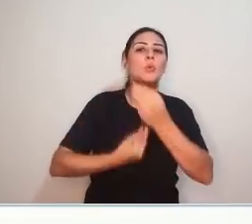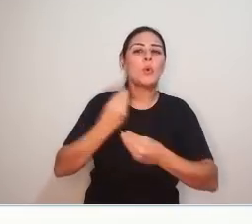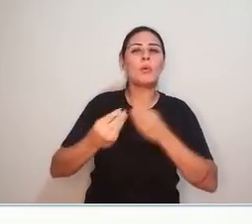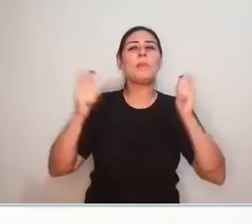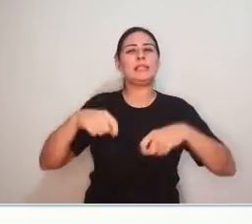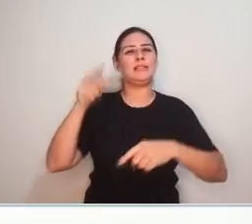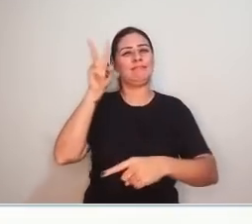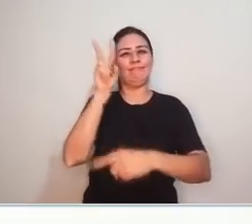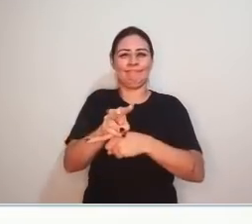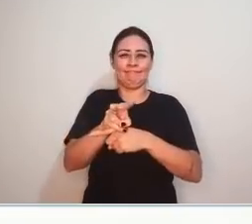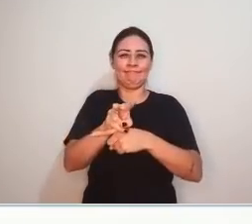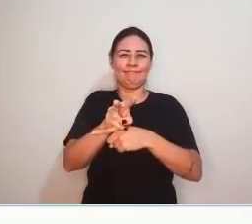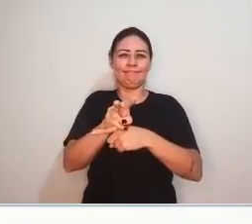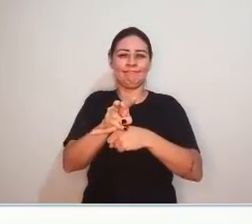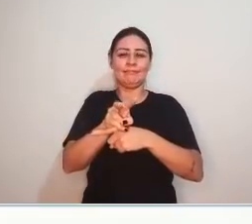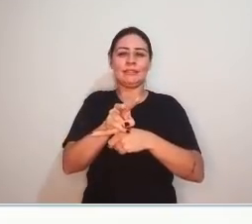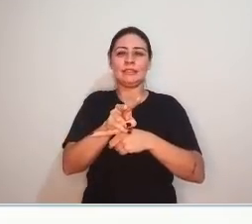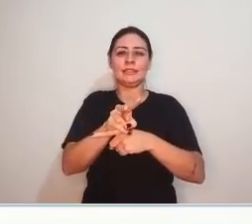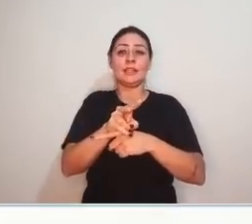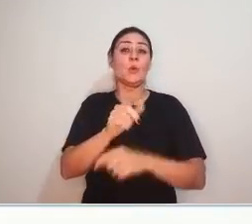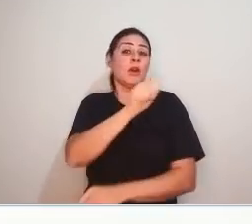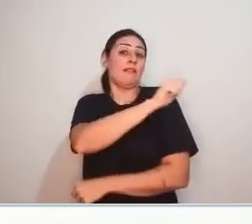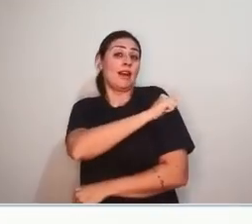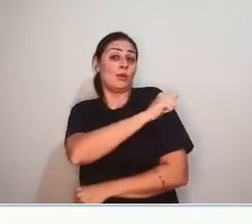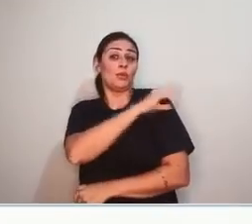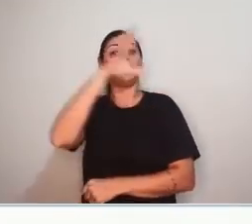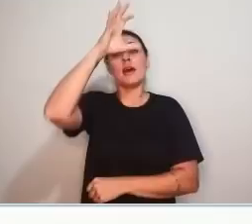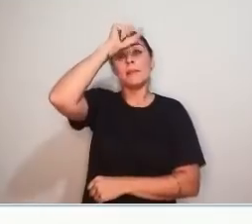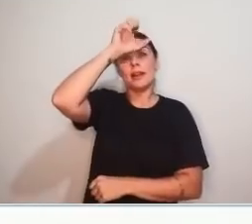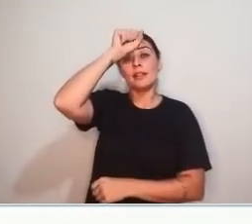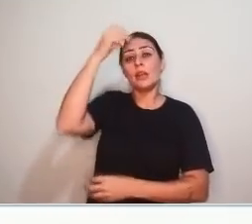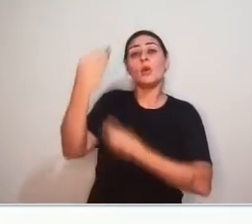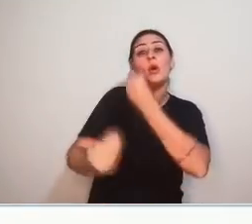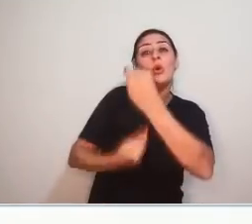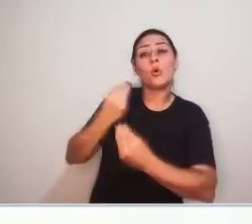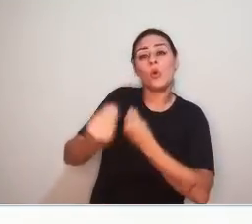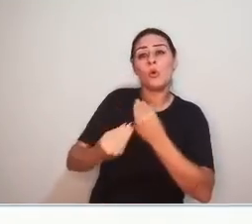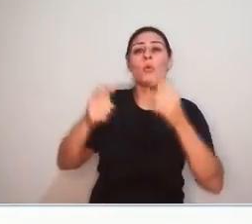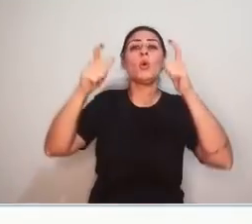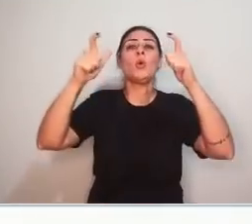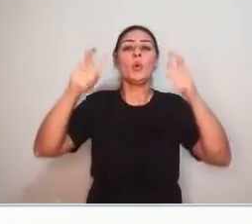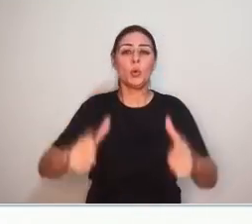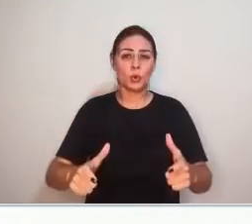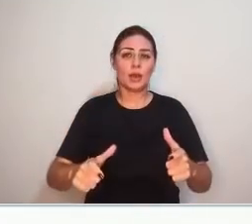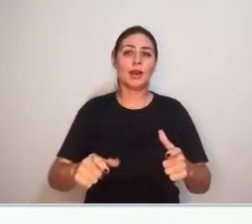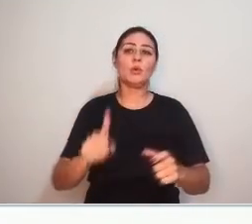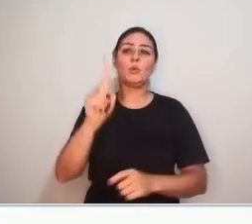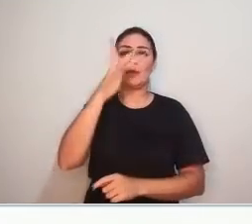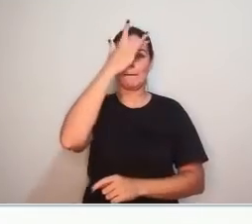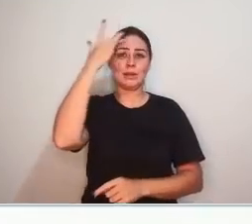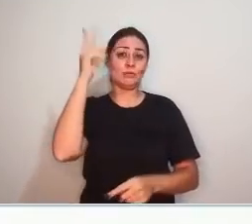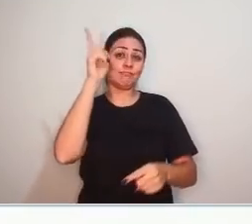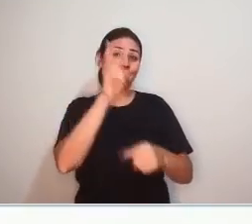processo, ele precisa ser supervisionado. Tá? Então, o estudante, ele vai aprender, pelo menos em partes, em um